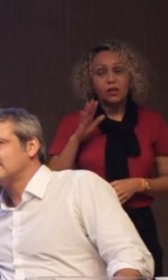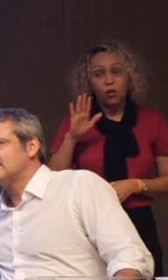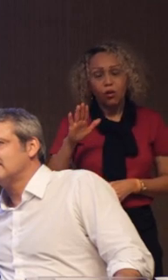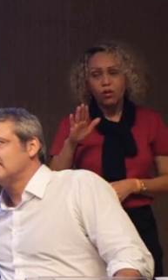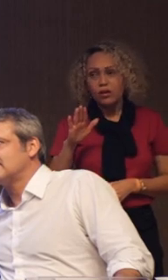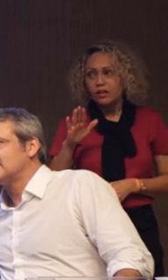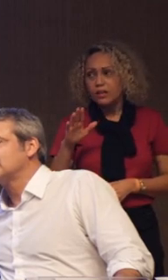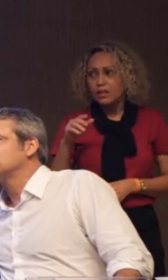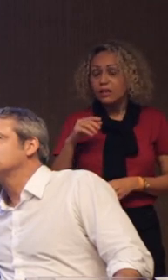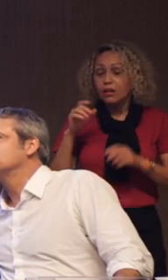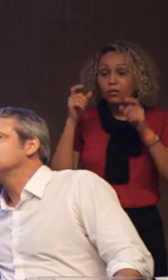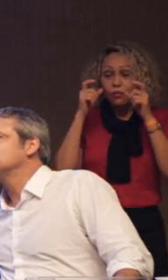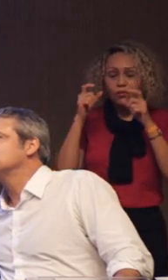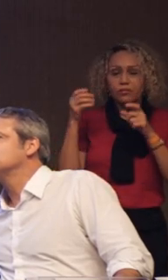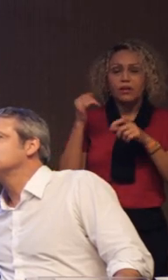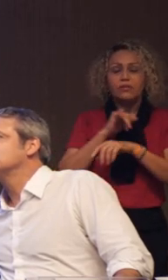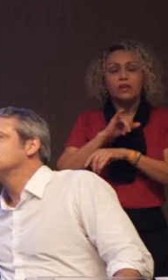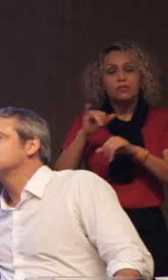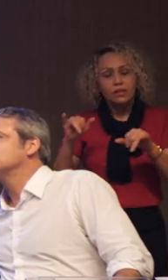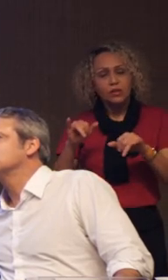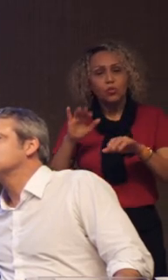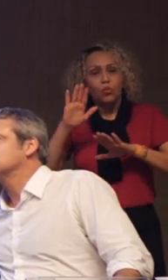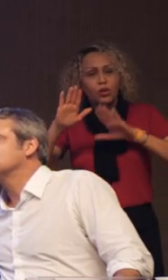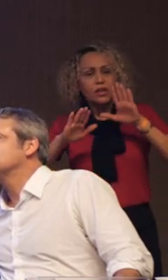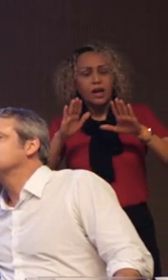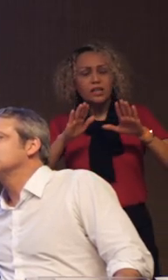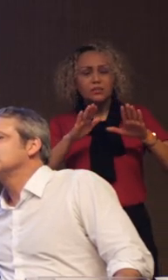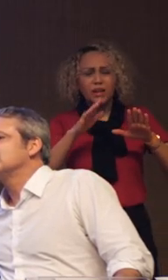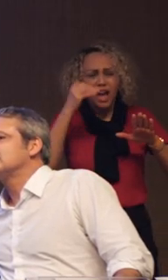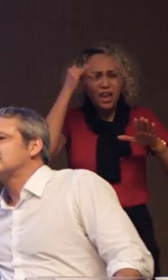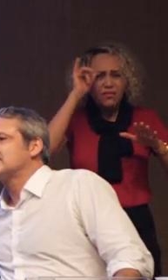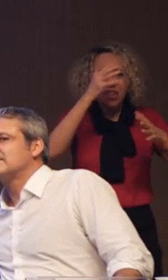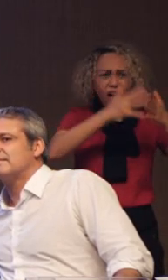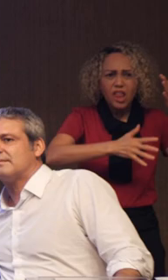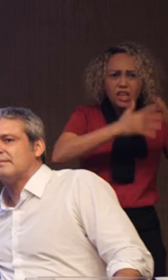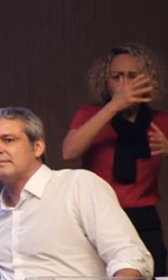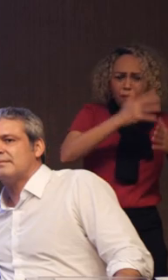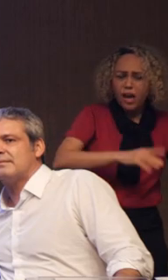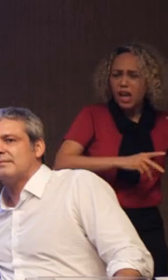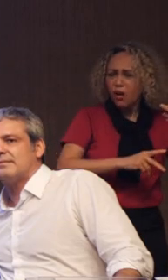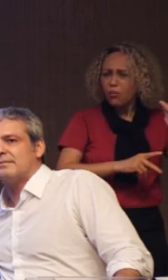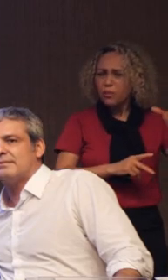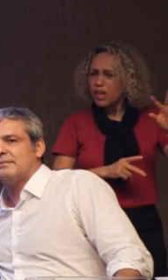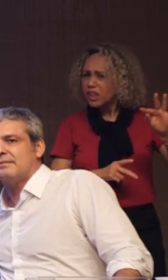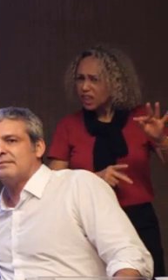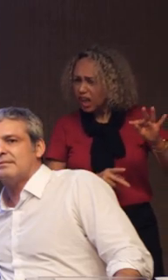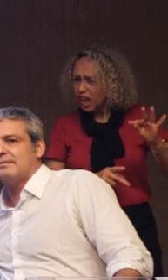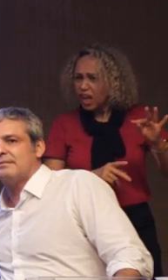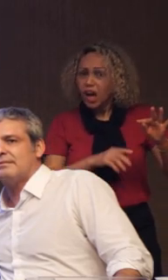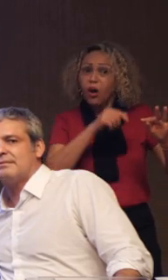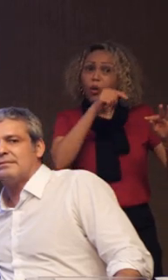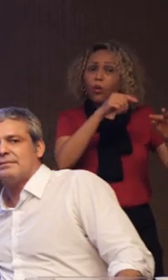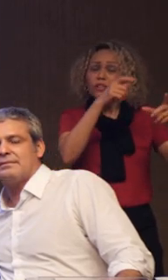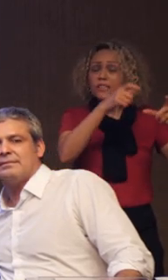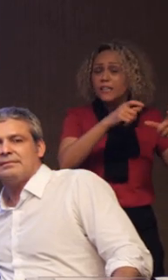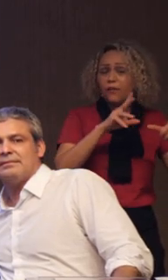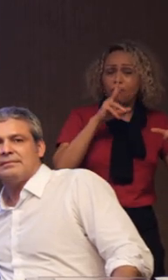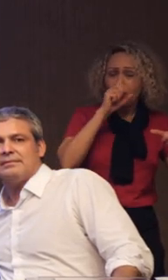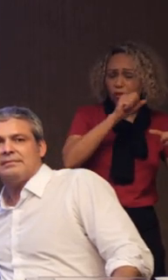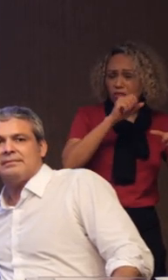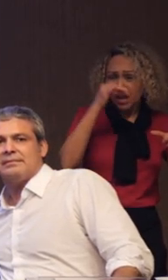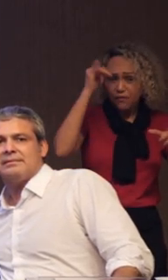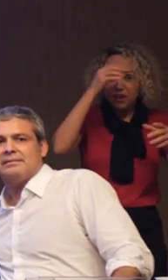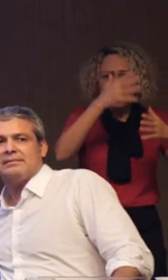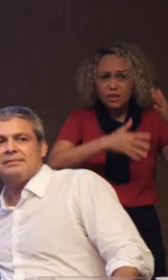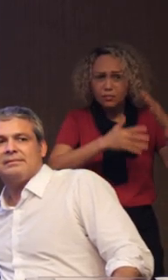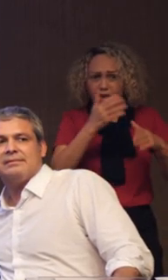já existe, onde o PT é forte, onde o PT é orgânico, onde a gente tem que manter essa hegemonia política para que a gente possa, de fato, fortalecer o